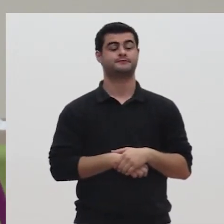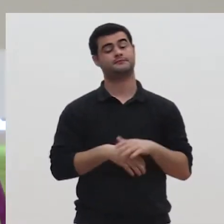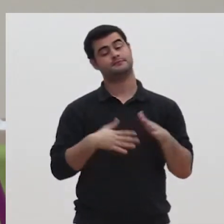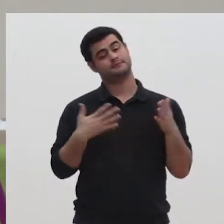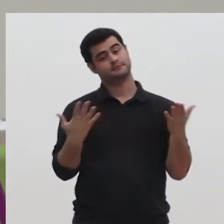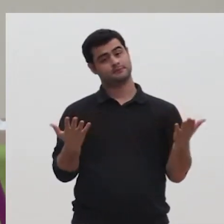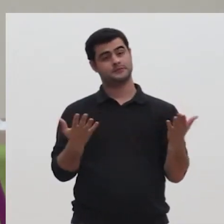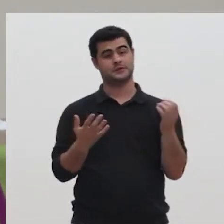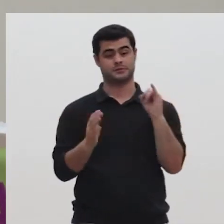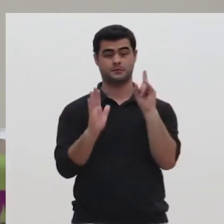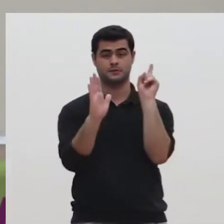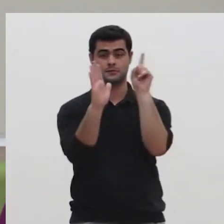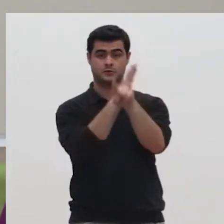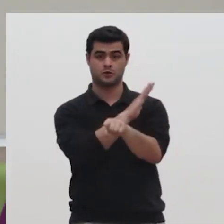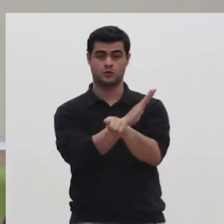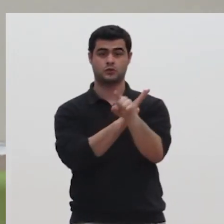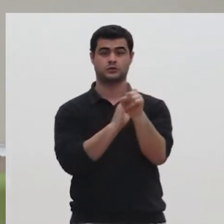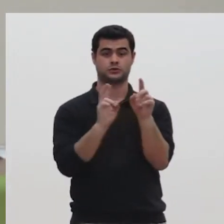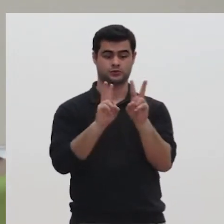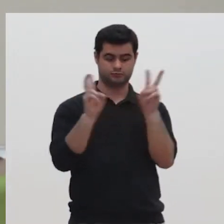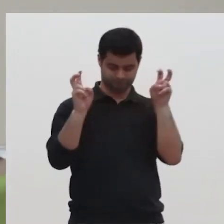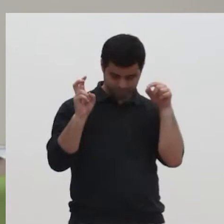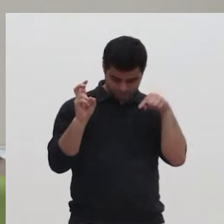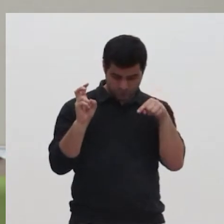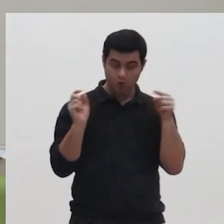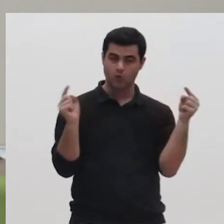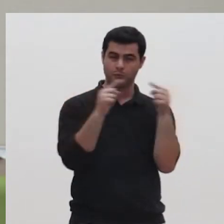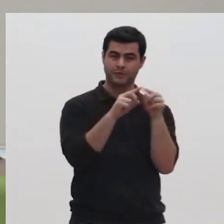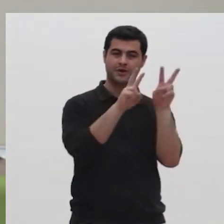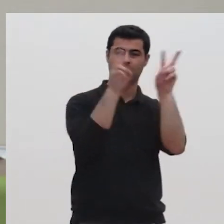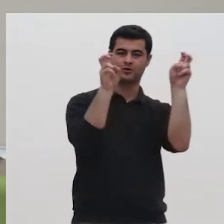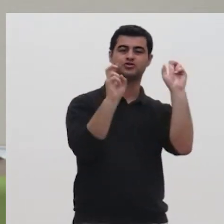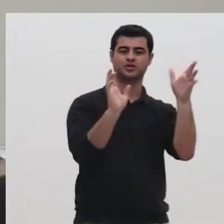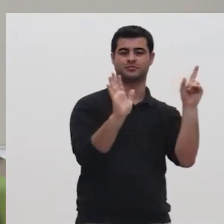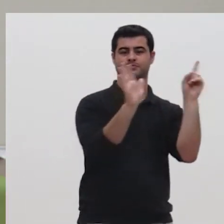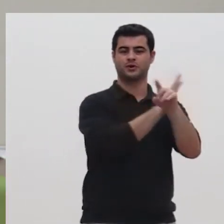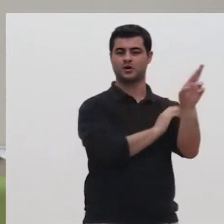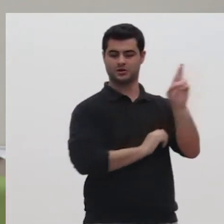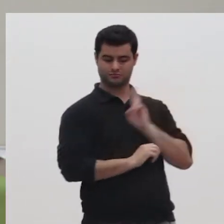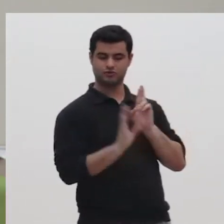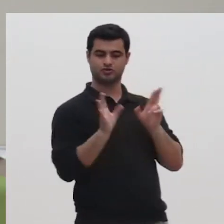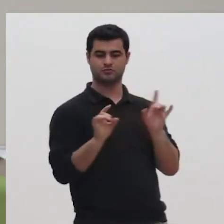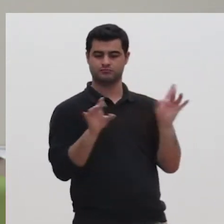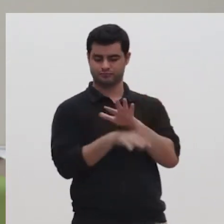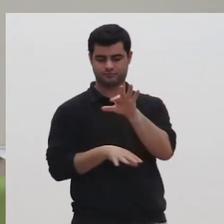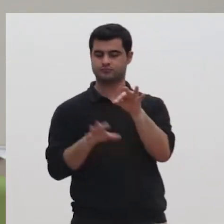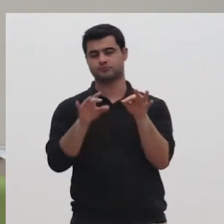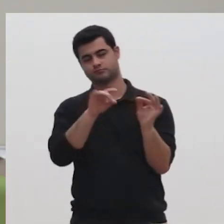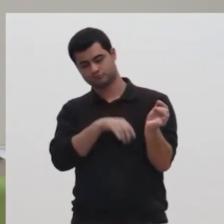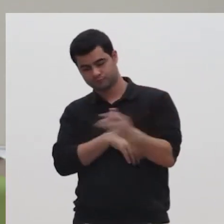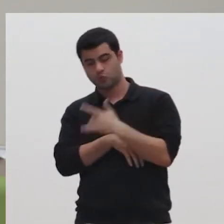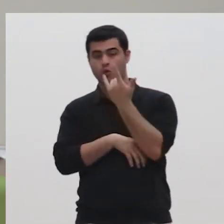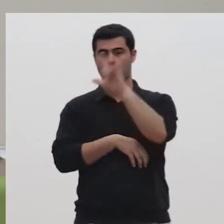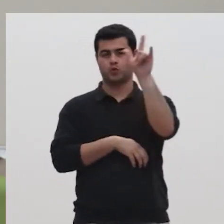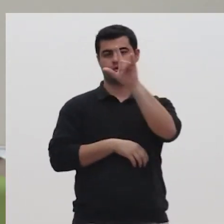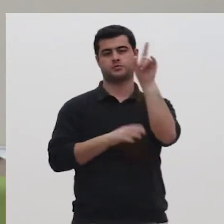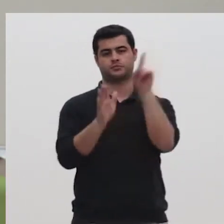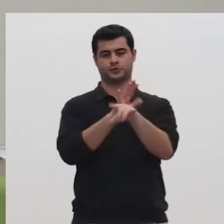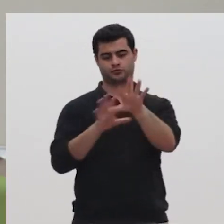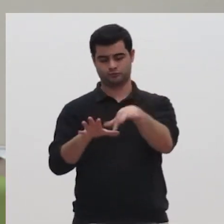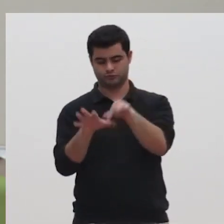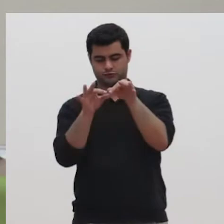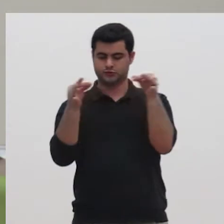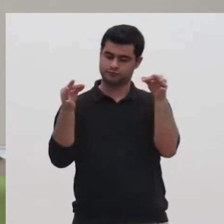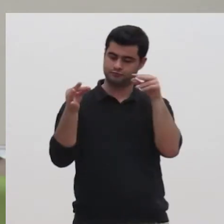Caso o assunto da pergunta já tenha sido contemplado anteriormente, nova pergunta deverá ser sorteada após a anuência de ambas